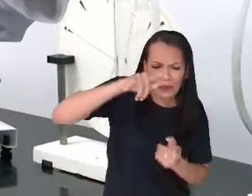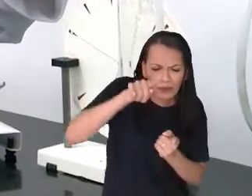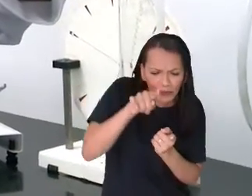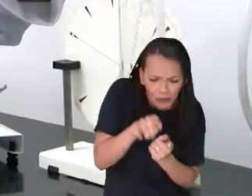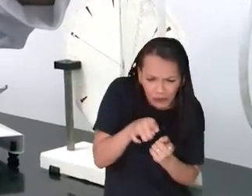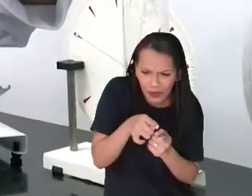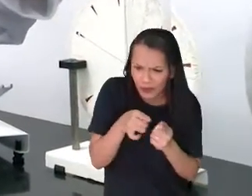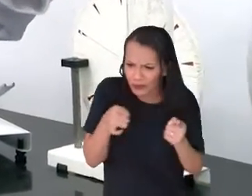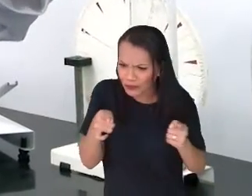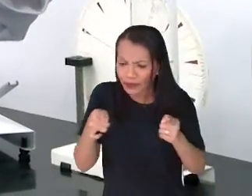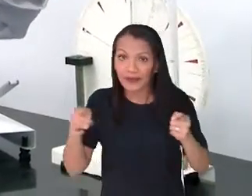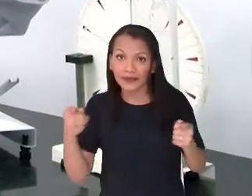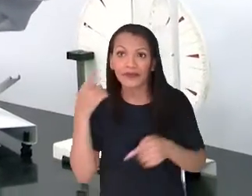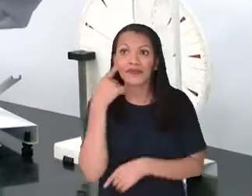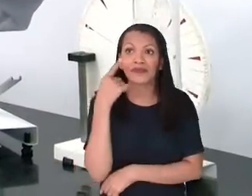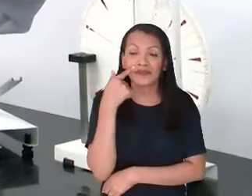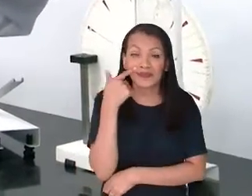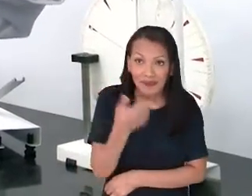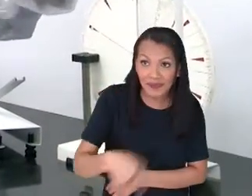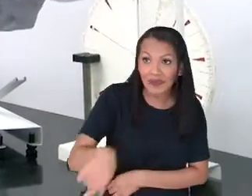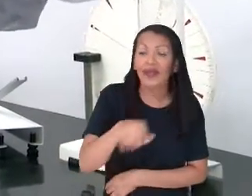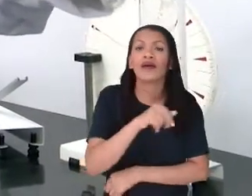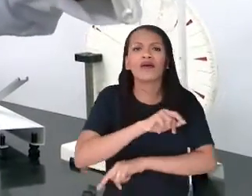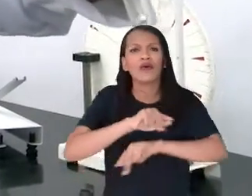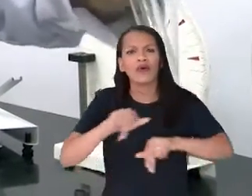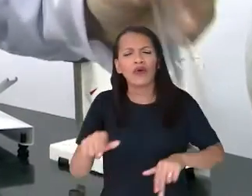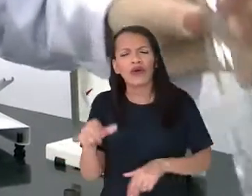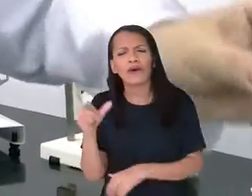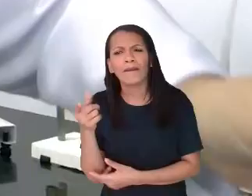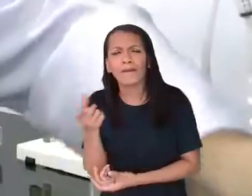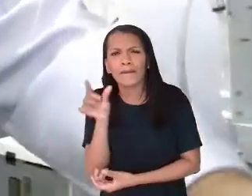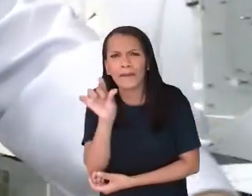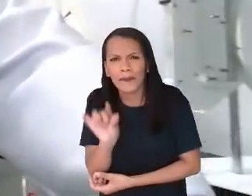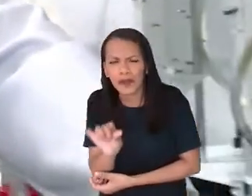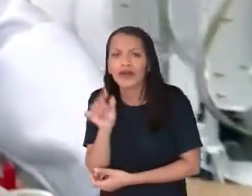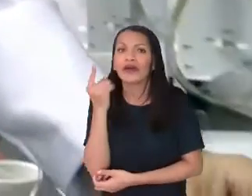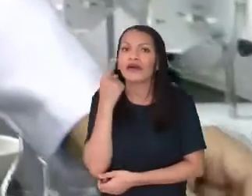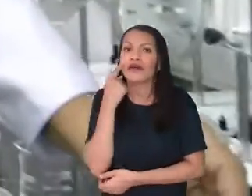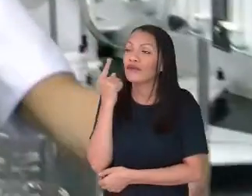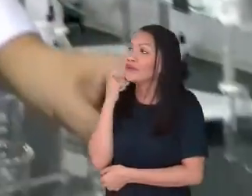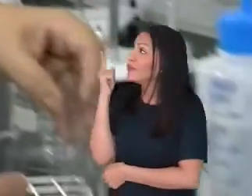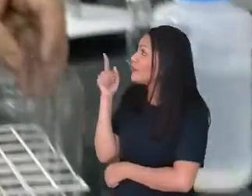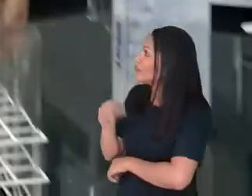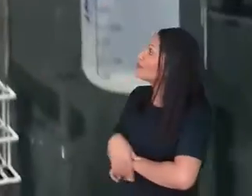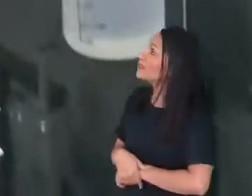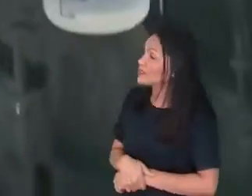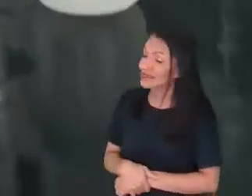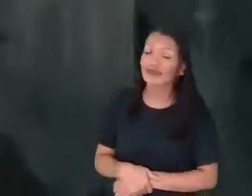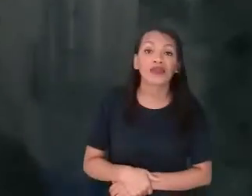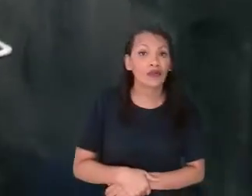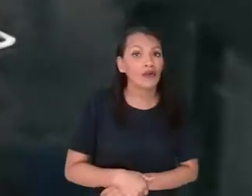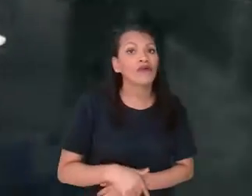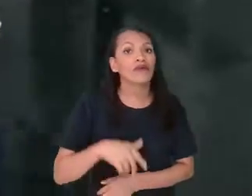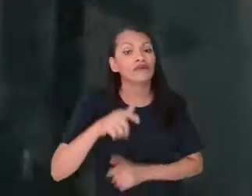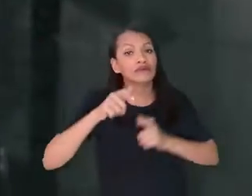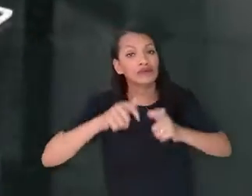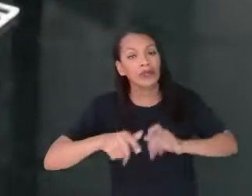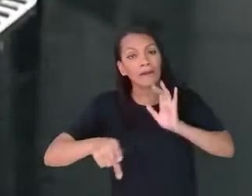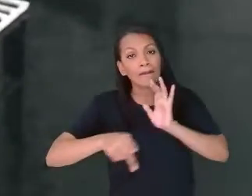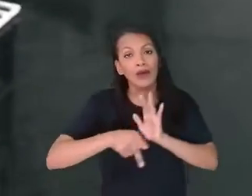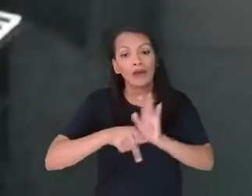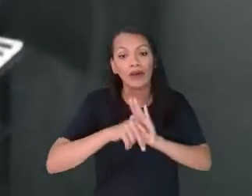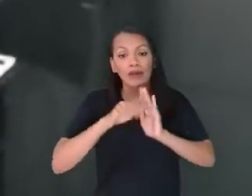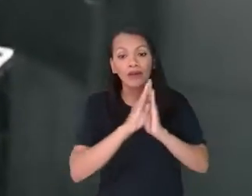pequenininho. Esse aqui é para a gente colocar pequenas porções. E vejam que ele tem um local especial, que é essa